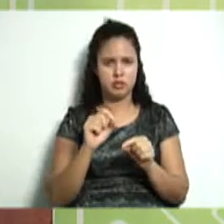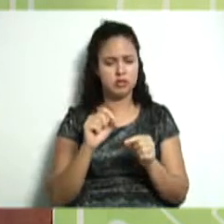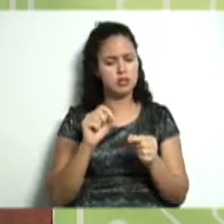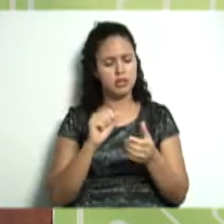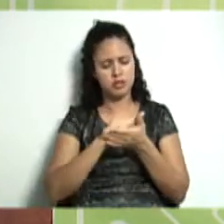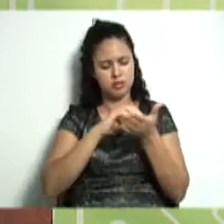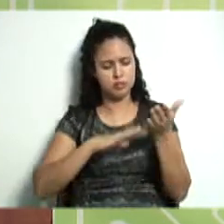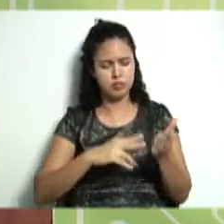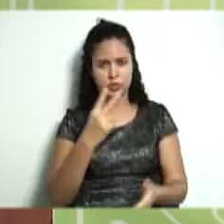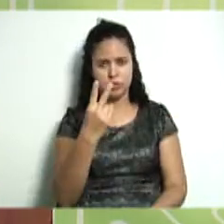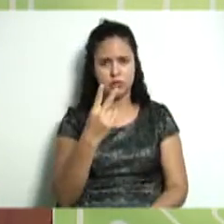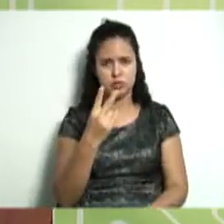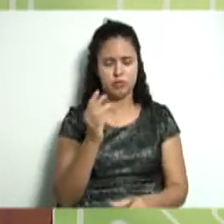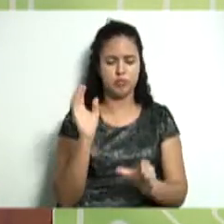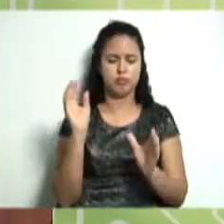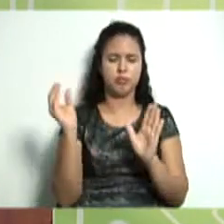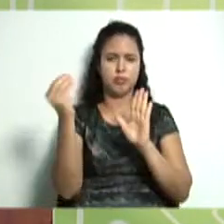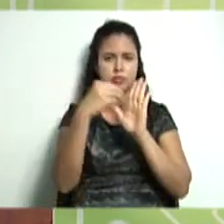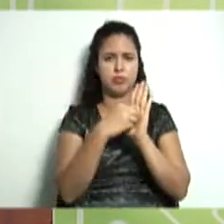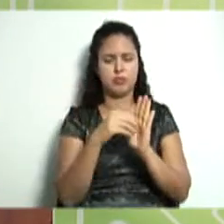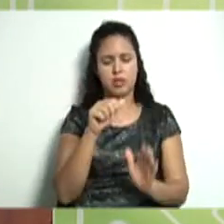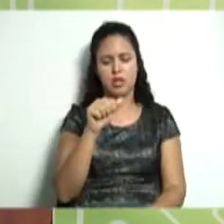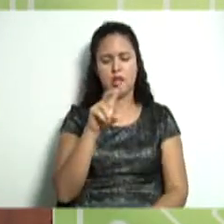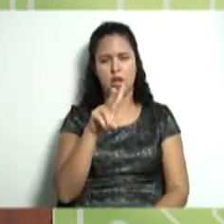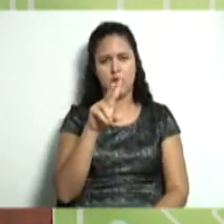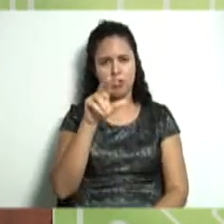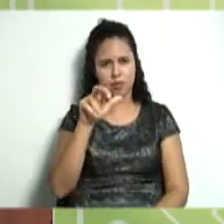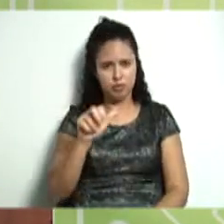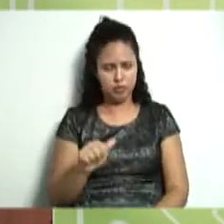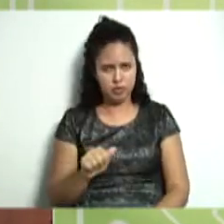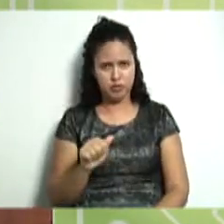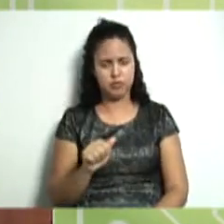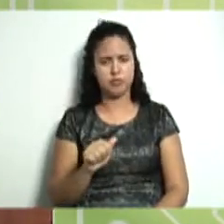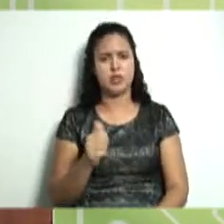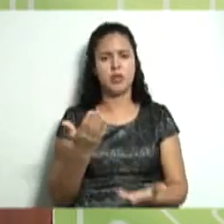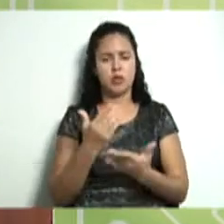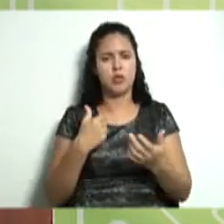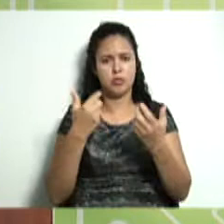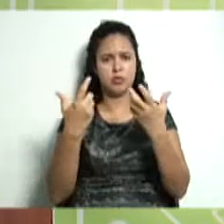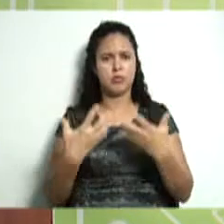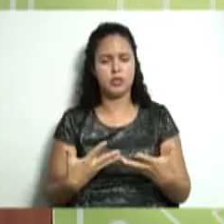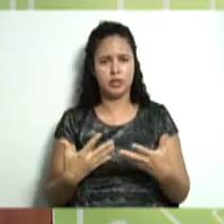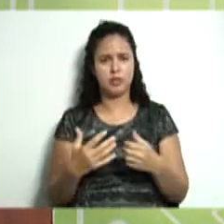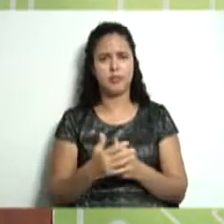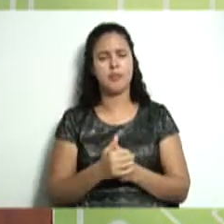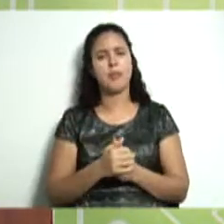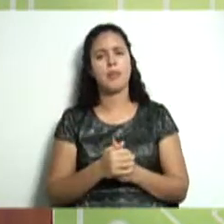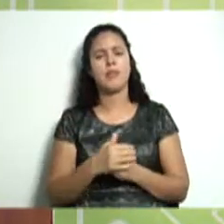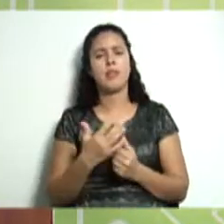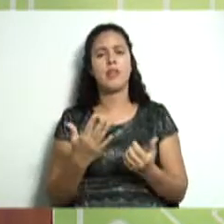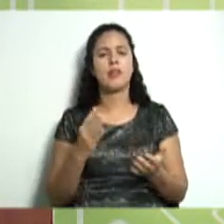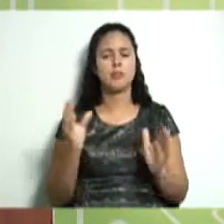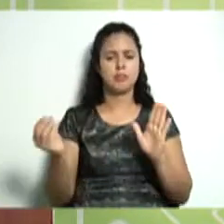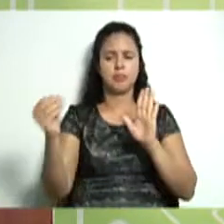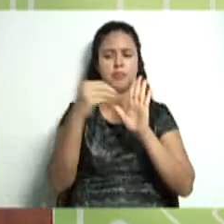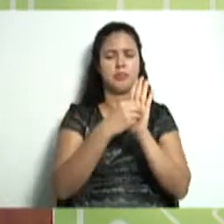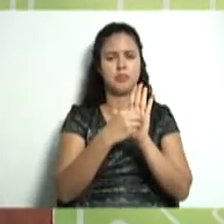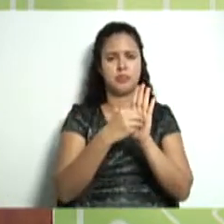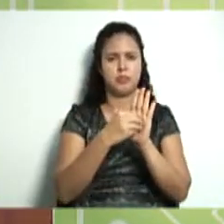AVA. Eu vou só usar um momentinho para a gente falar dessas atividades agora. A primeira atividade que foi colocada